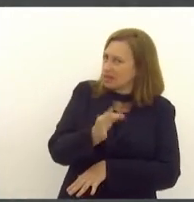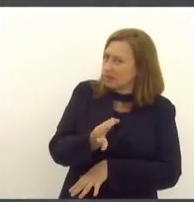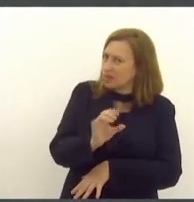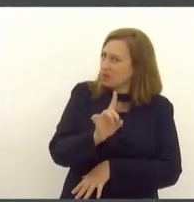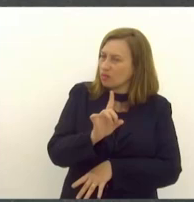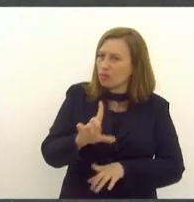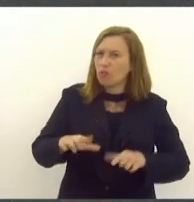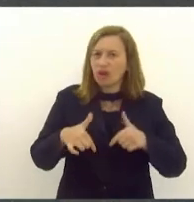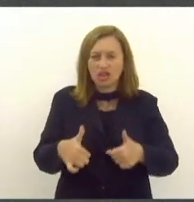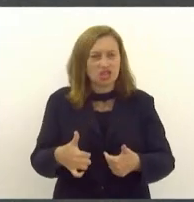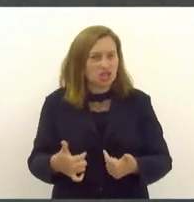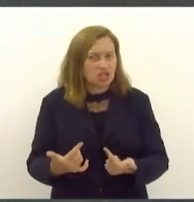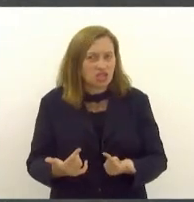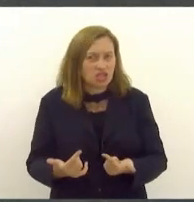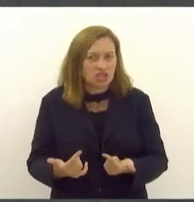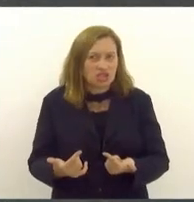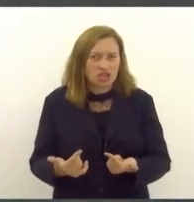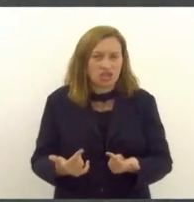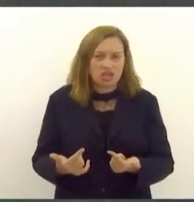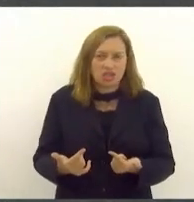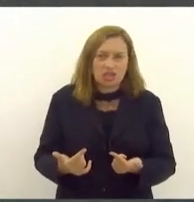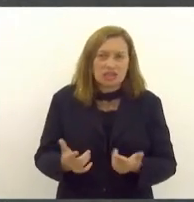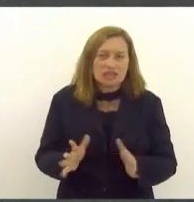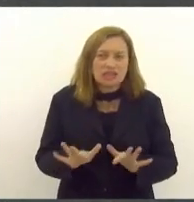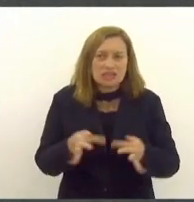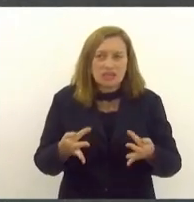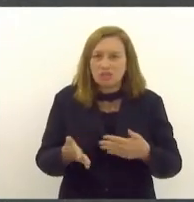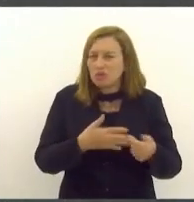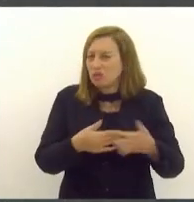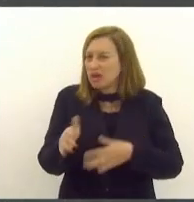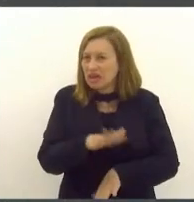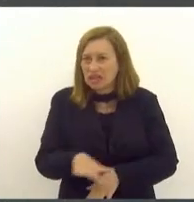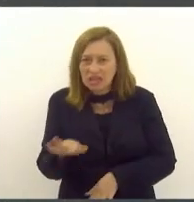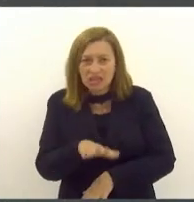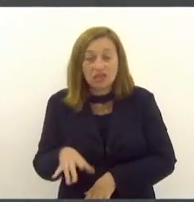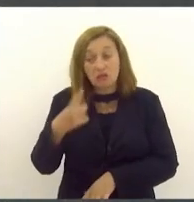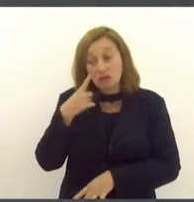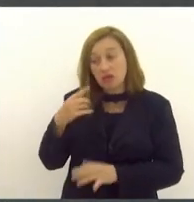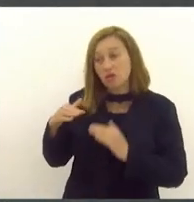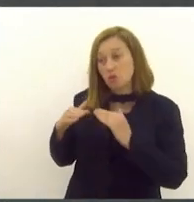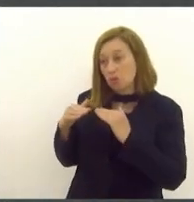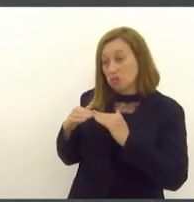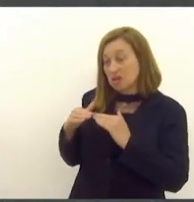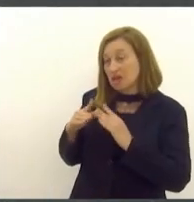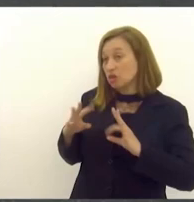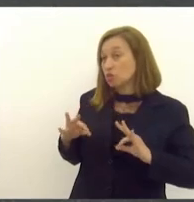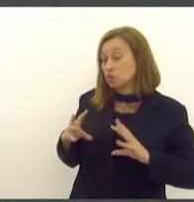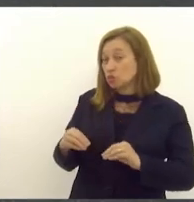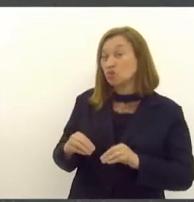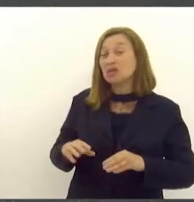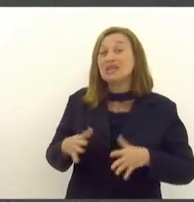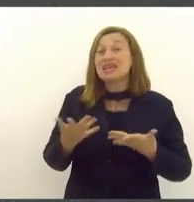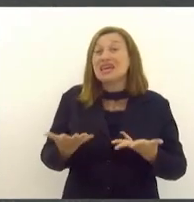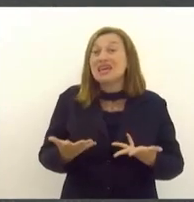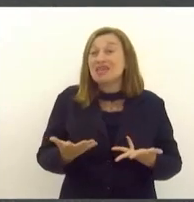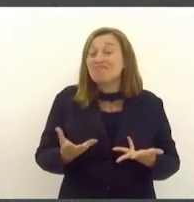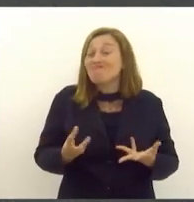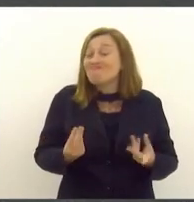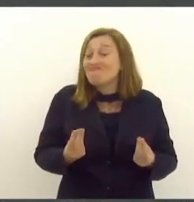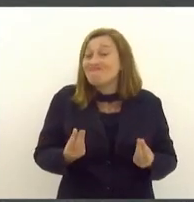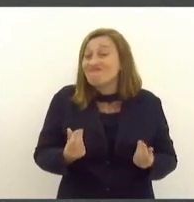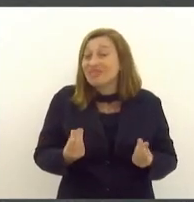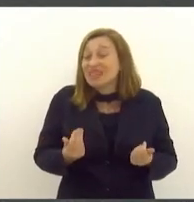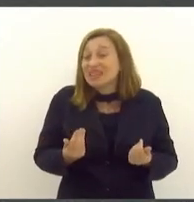foi uma ação espontânea de nenhuma daquelas crianças ali Dá para ver que foi combinado é uma coisa